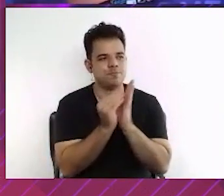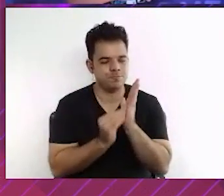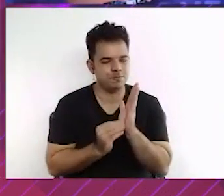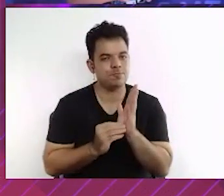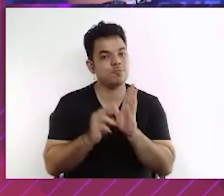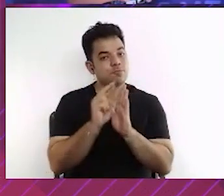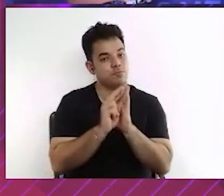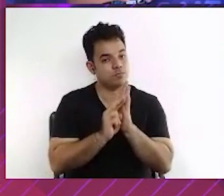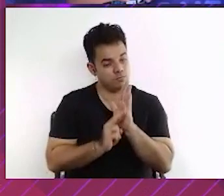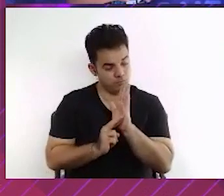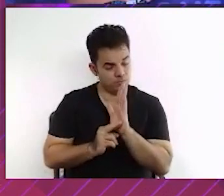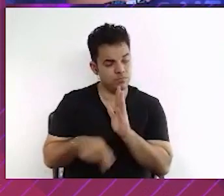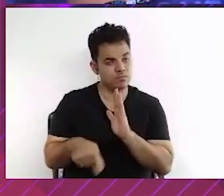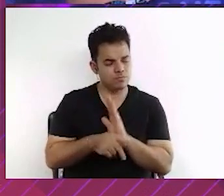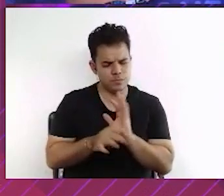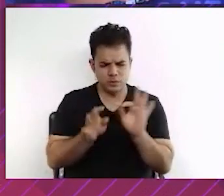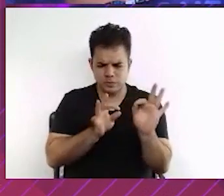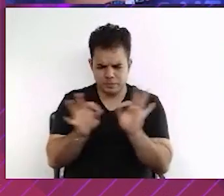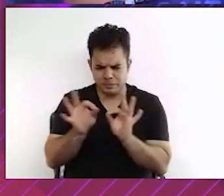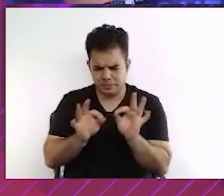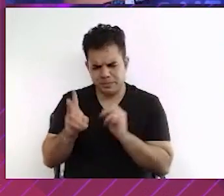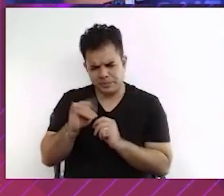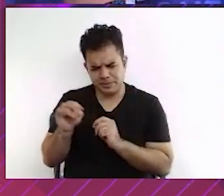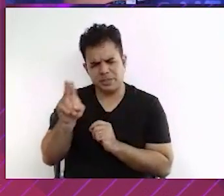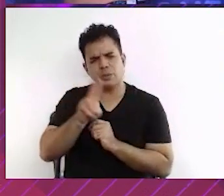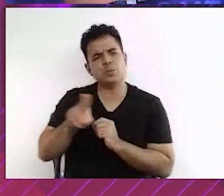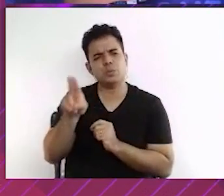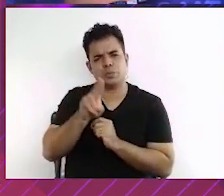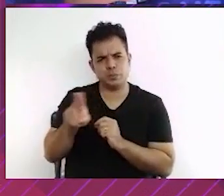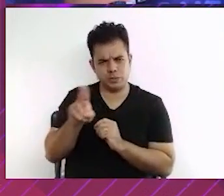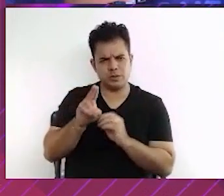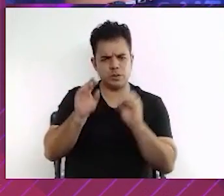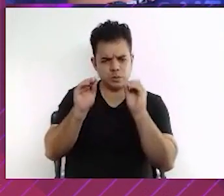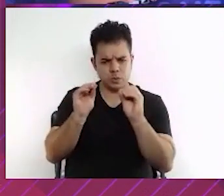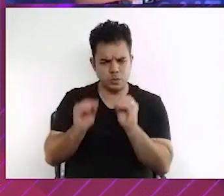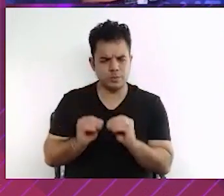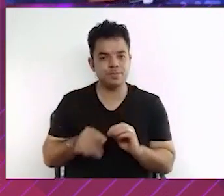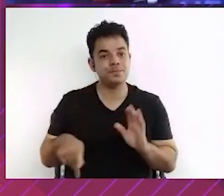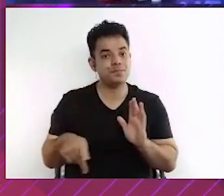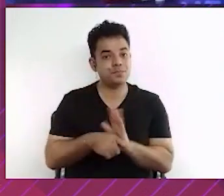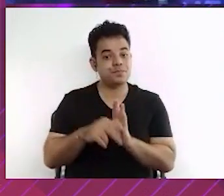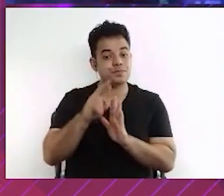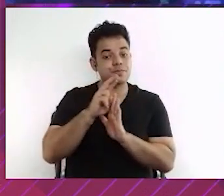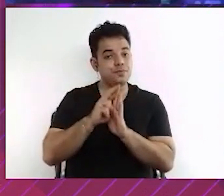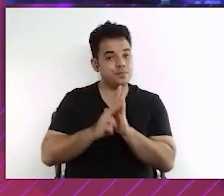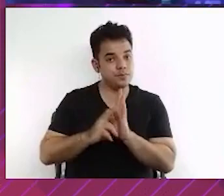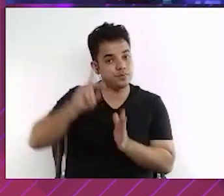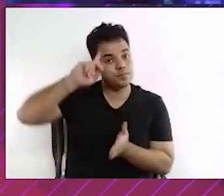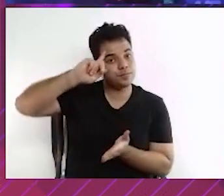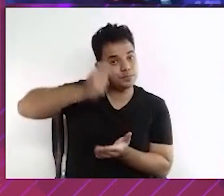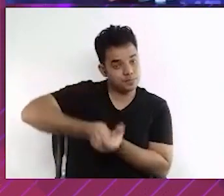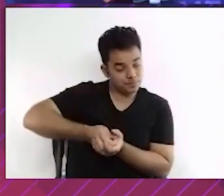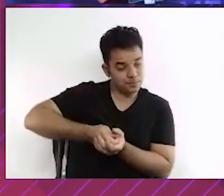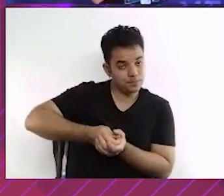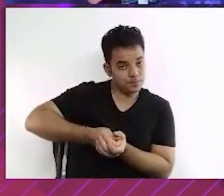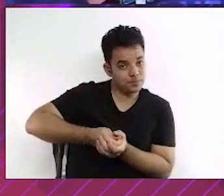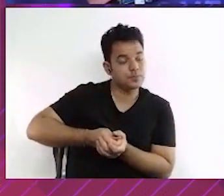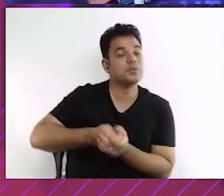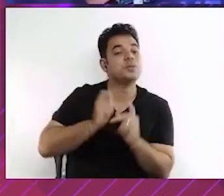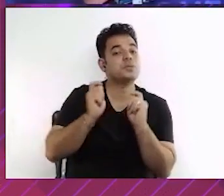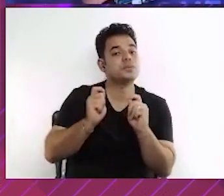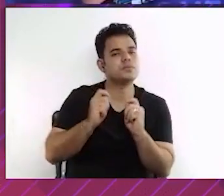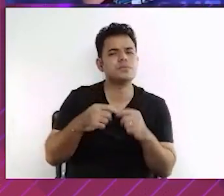nosso otimizador vai utilizar. Essas políticas servem para a gente decidir por que eu vou colocar